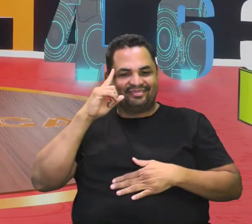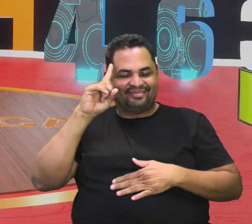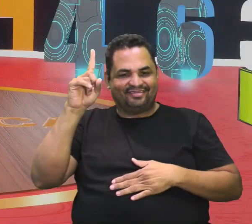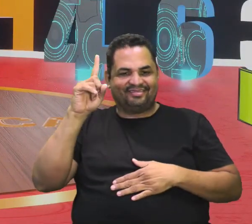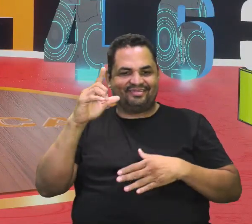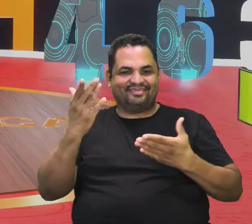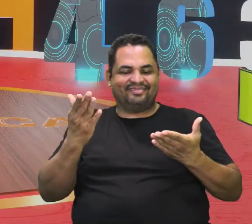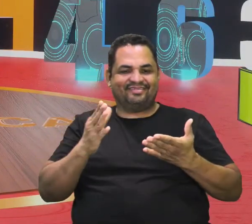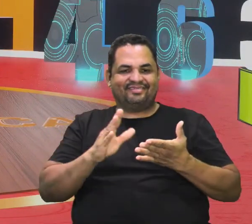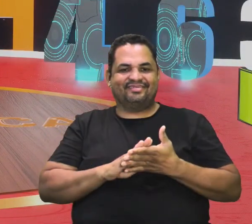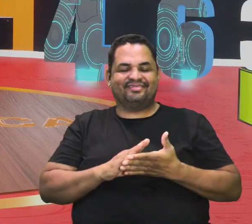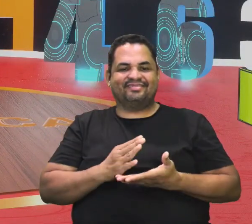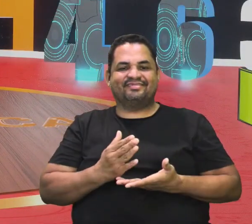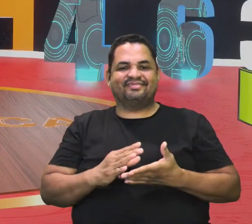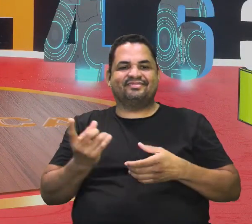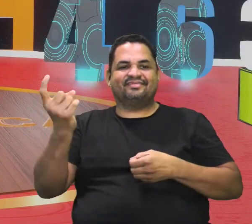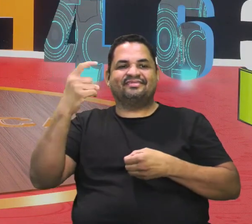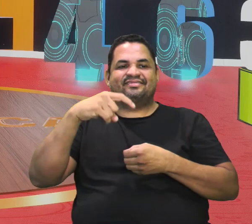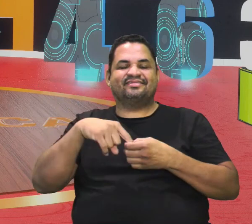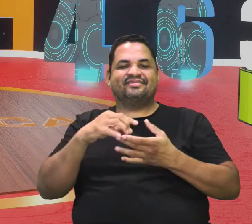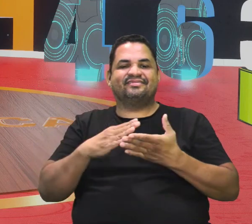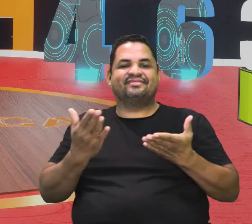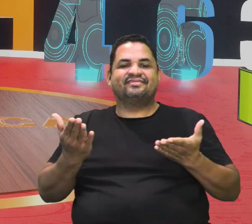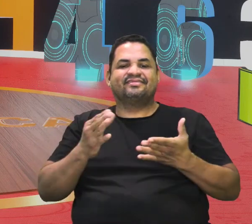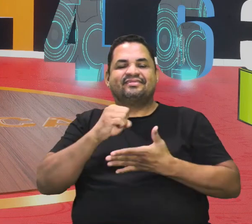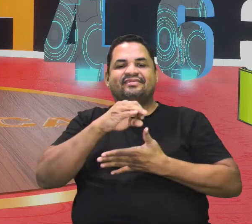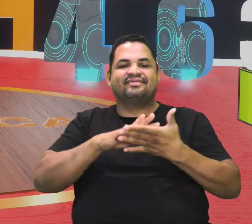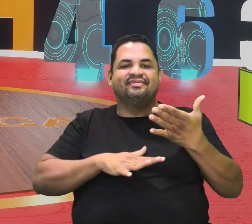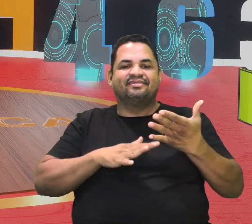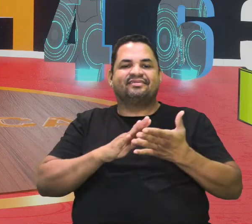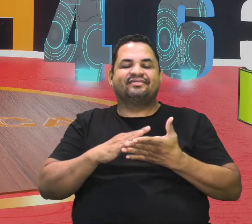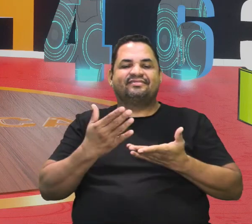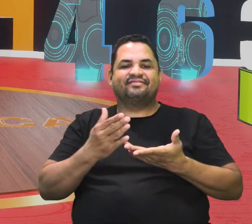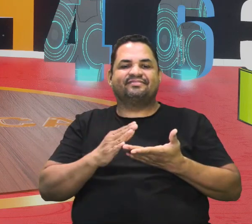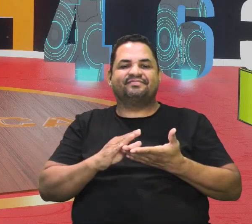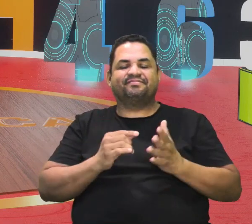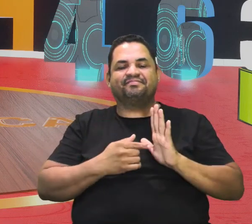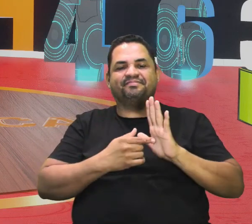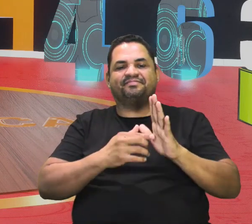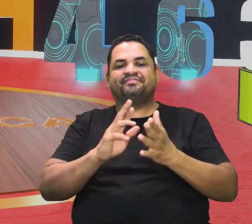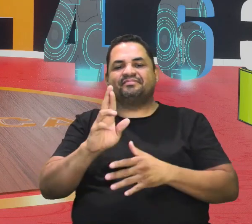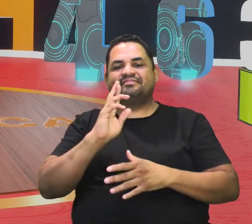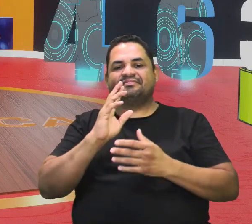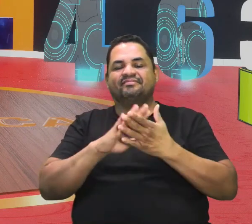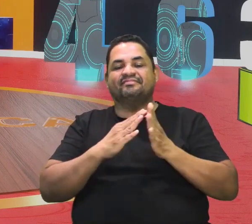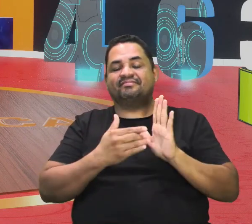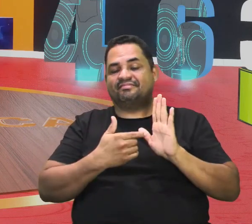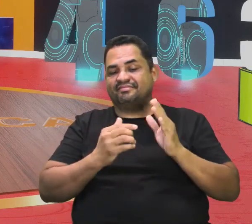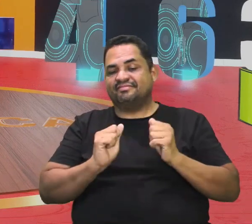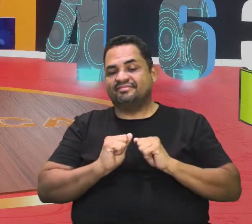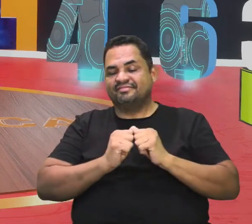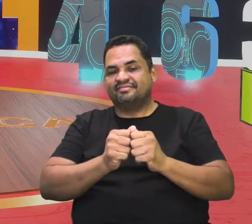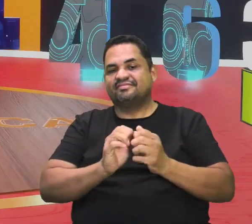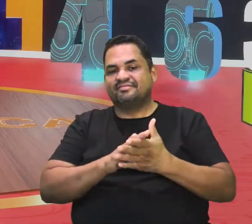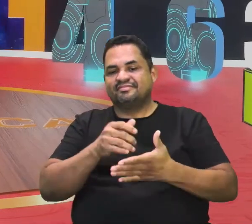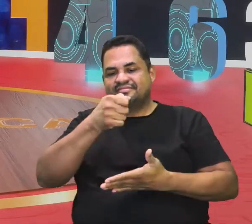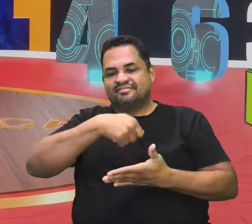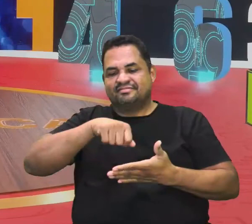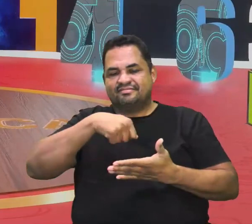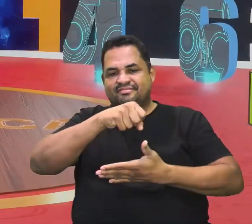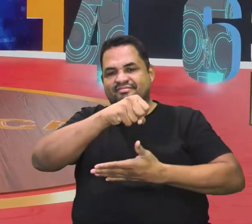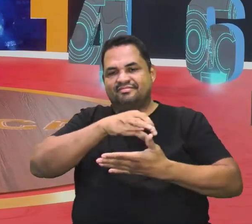inteligente. E aí, é claro que na volta, né, no retorno das atividades de sala, a gente traz a resposta para vocês juntamente com